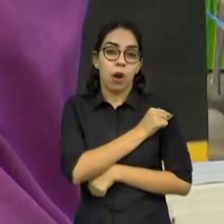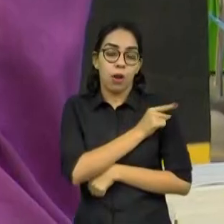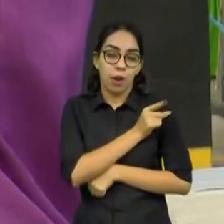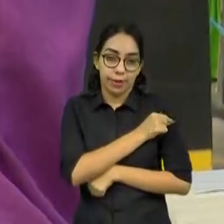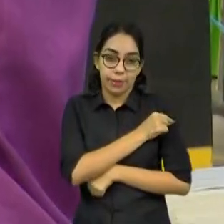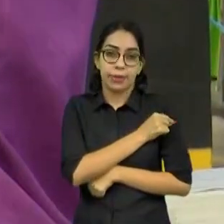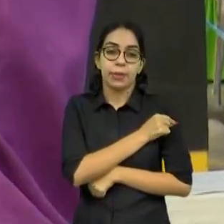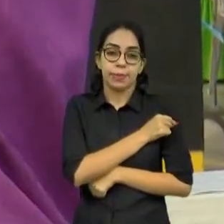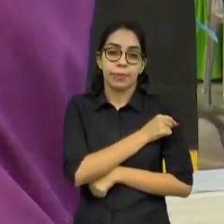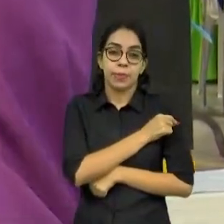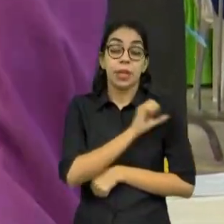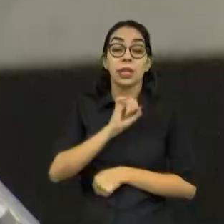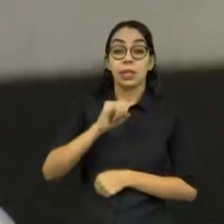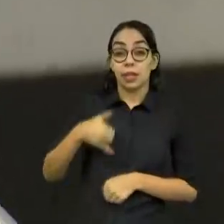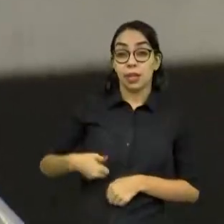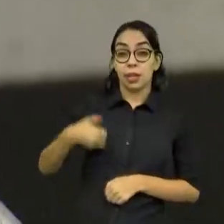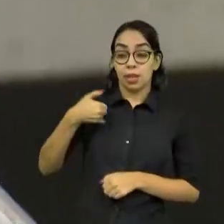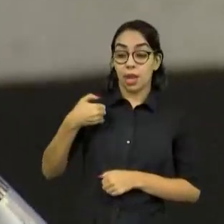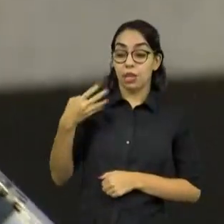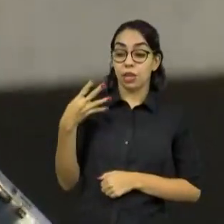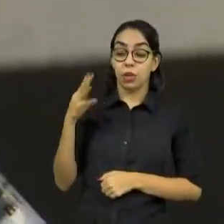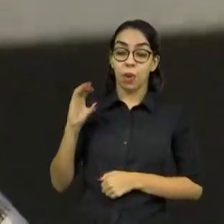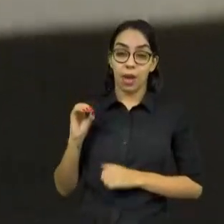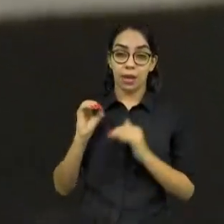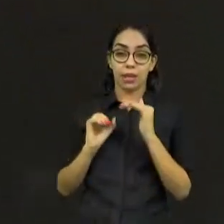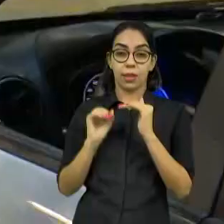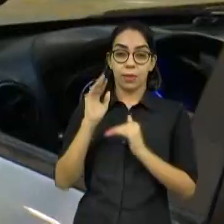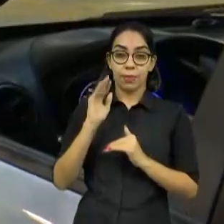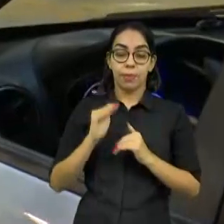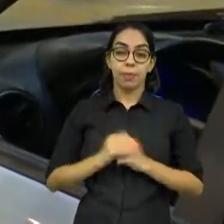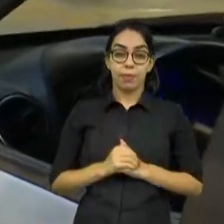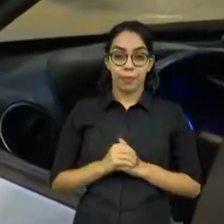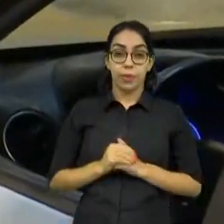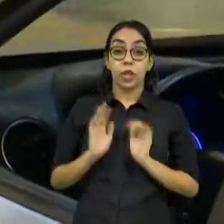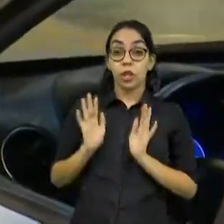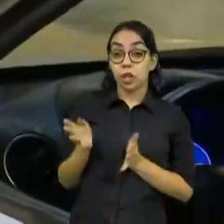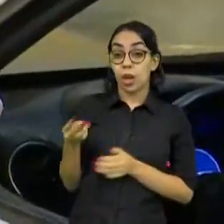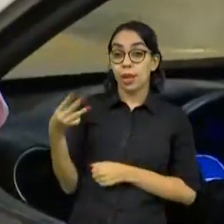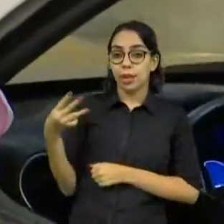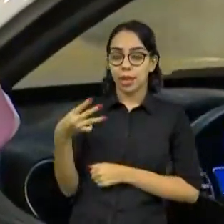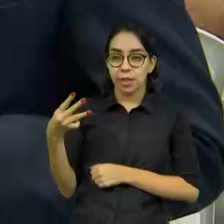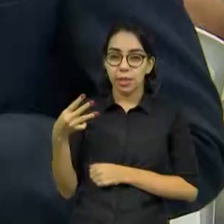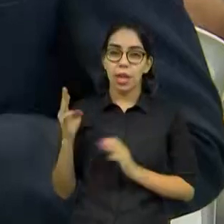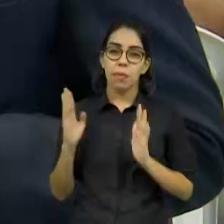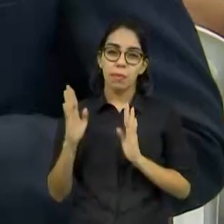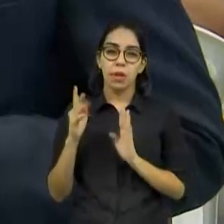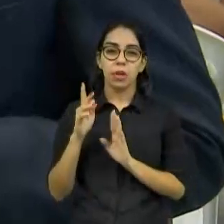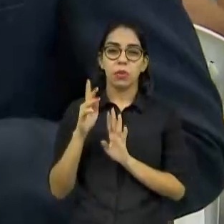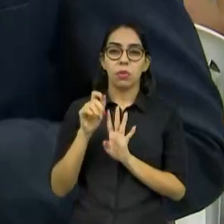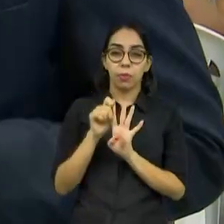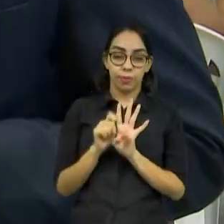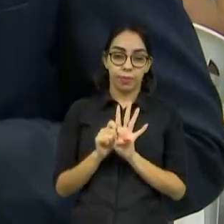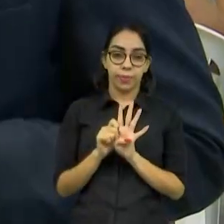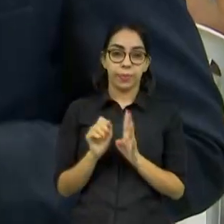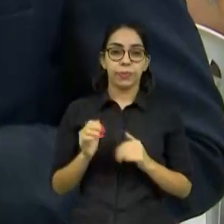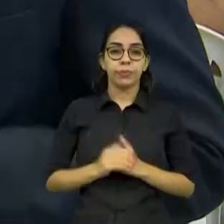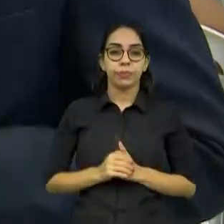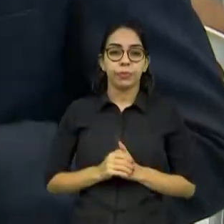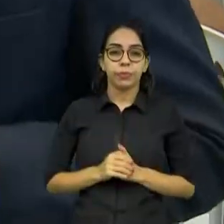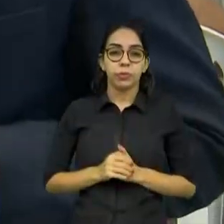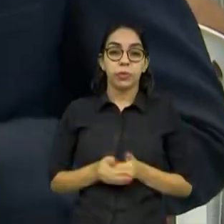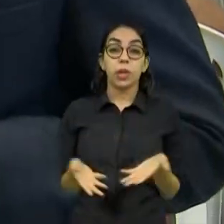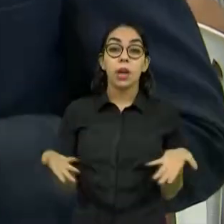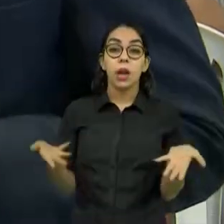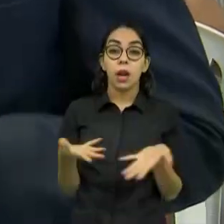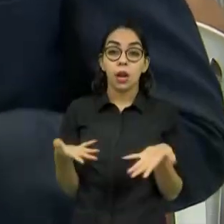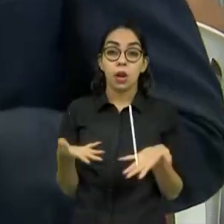a partir de 40 anos, que recebeu a terceira dose há pelo menos 4 meses. A aplicação da nova dose de reforço